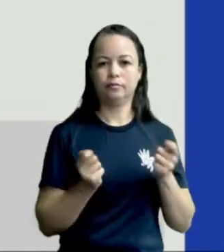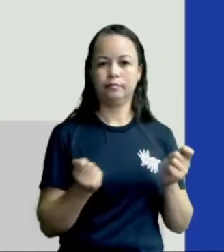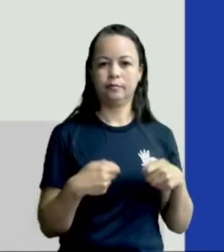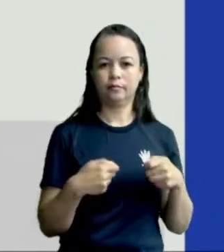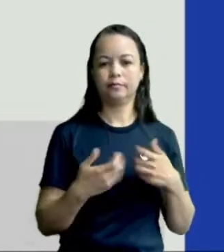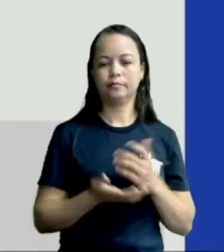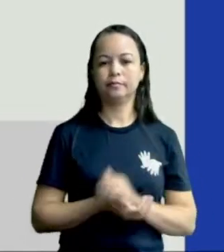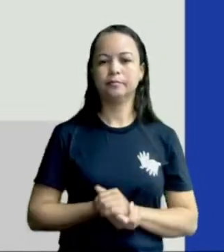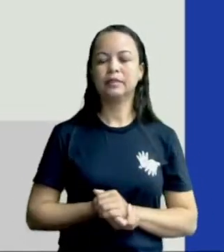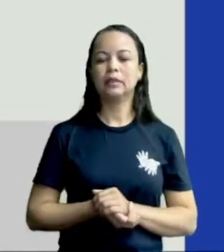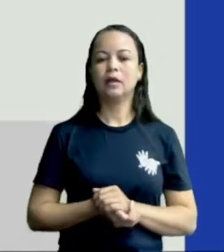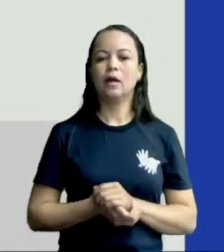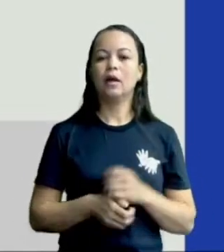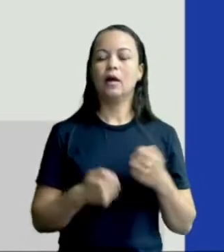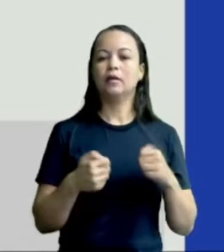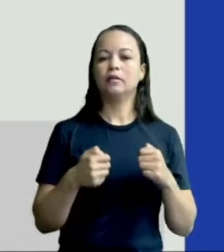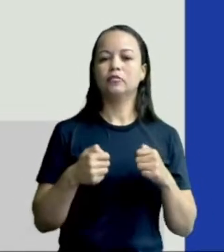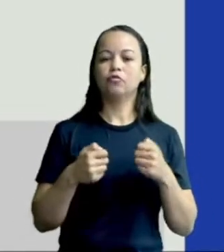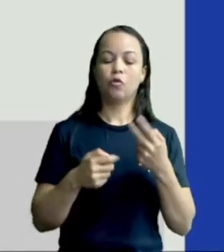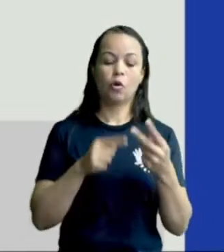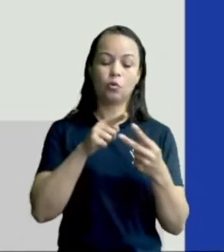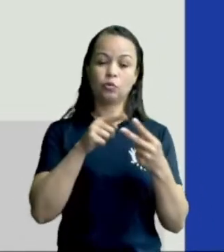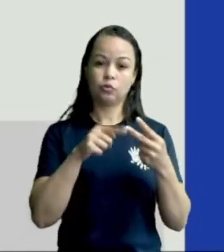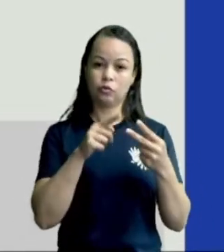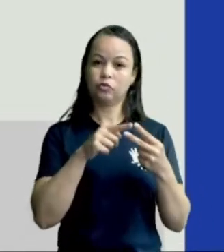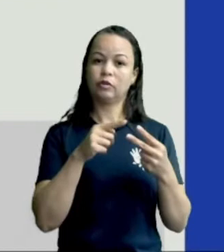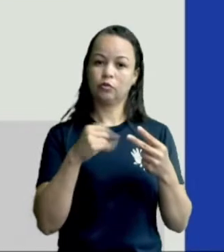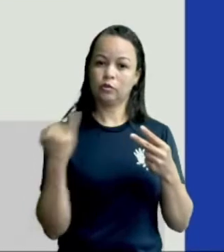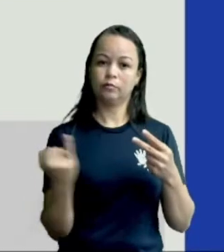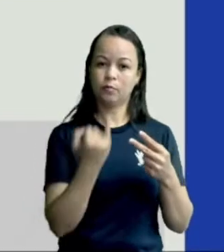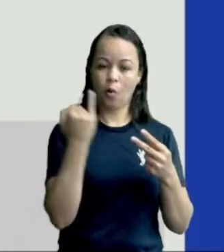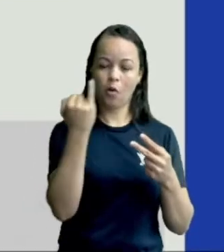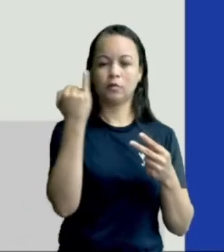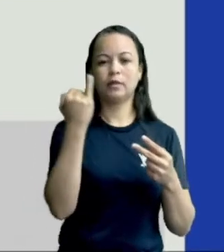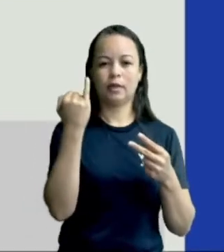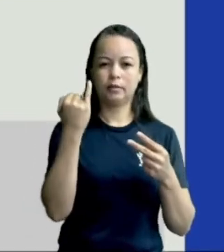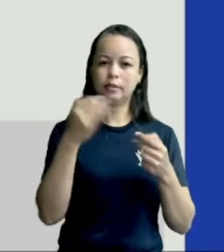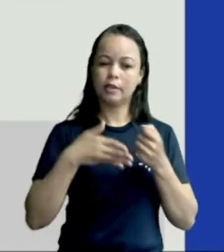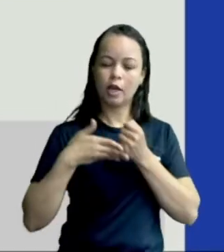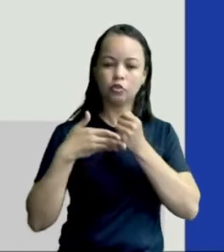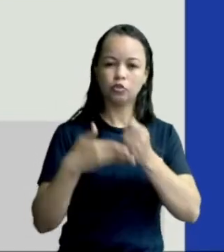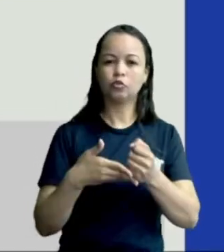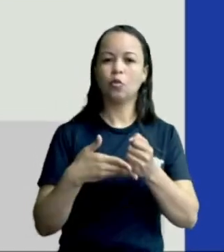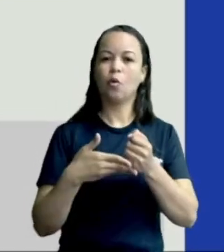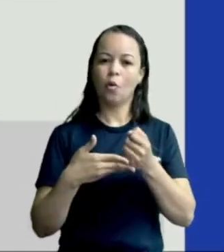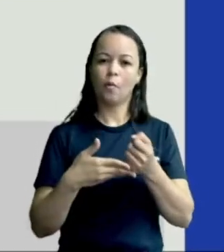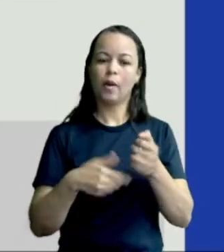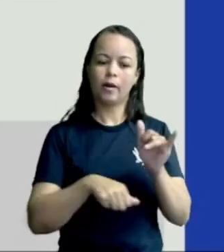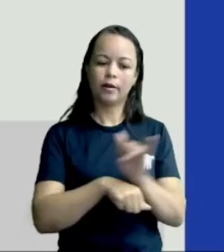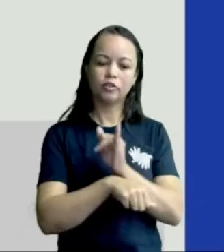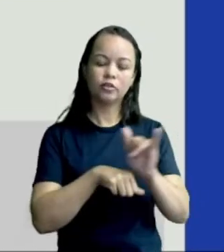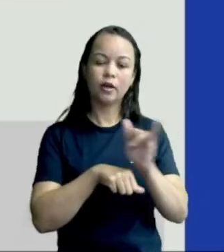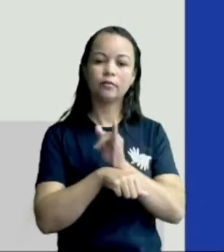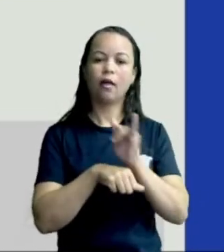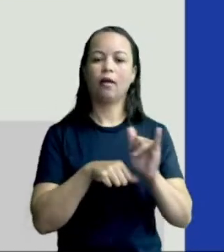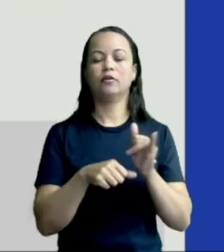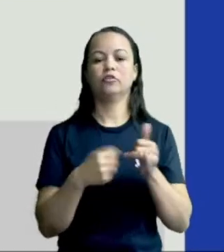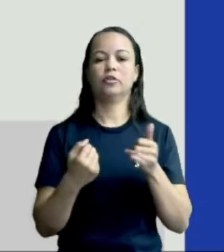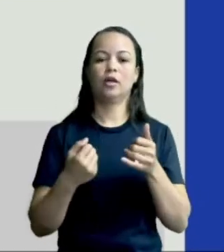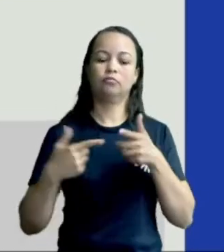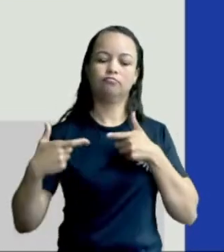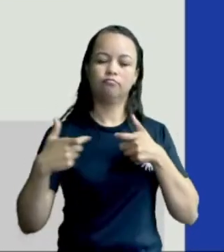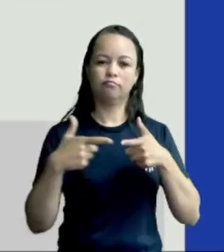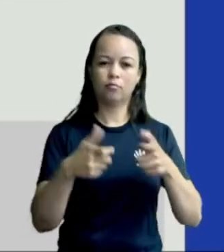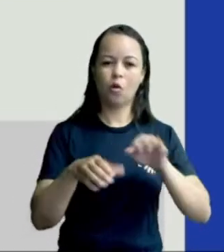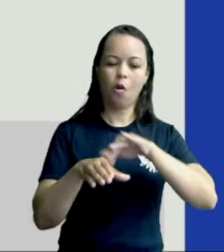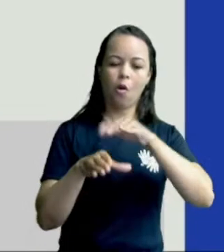foram 2 fatores que contribuíram bastante, né, para esse esquema para essa batalha do Monte das Tabocas.